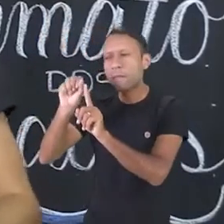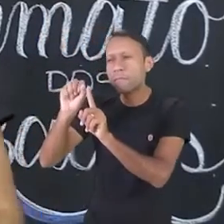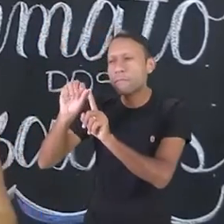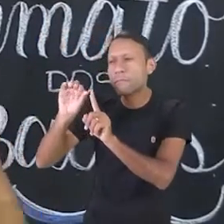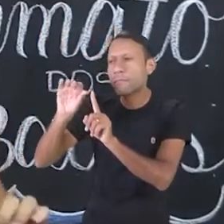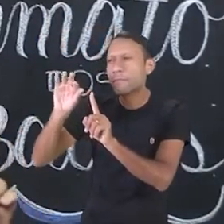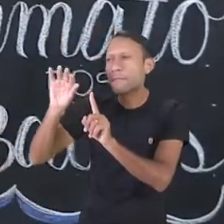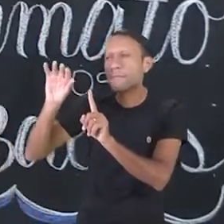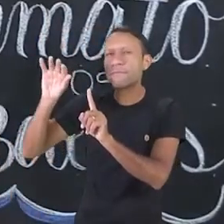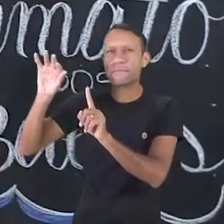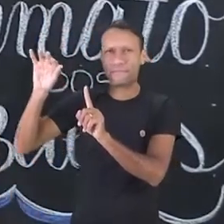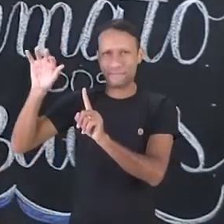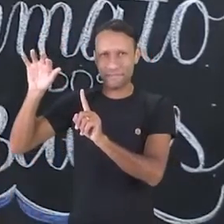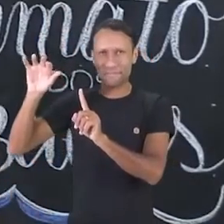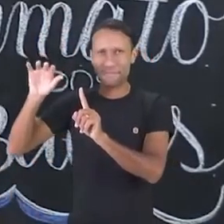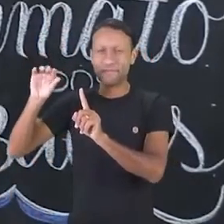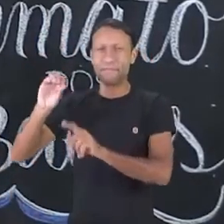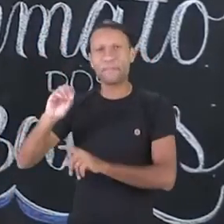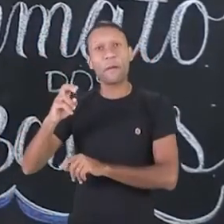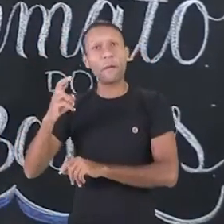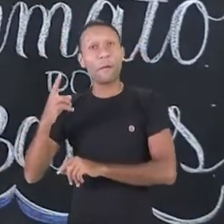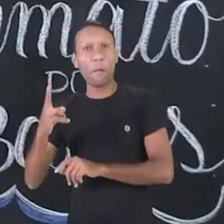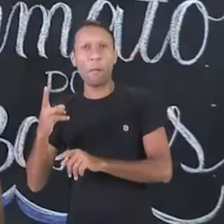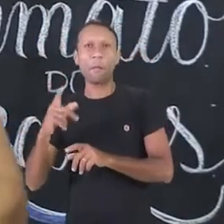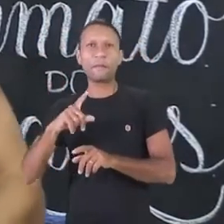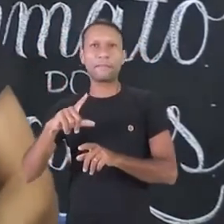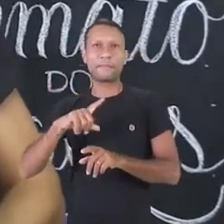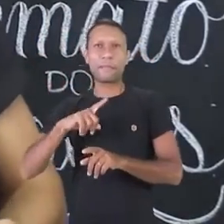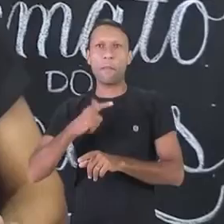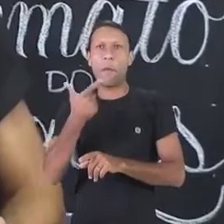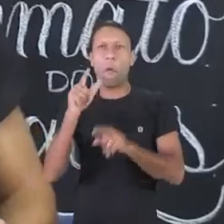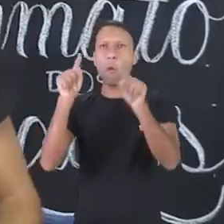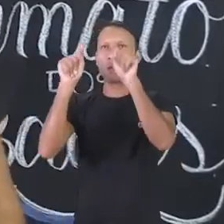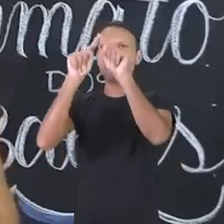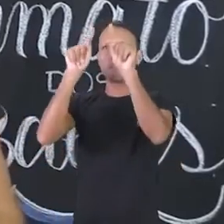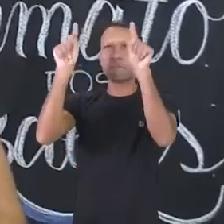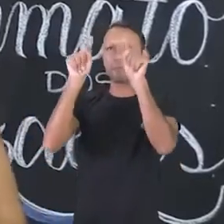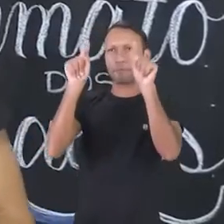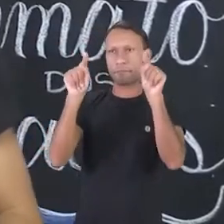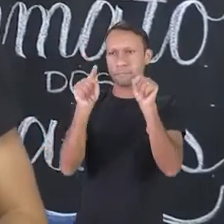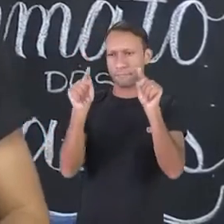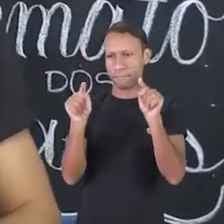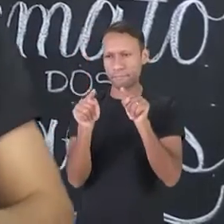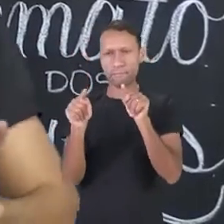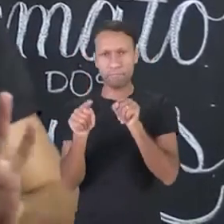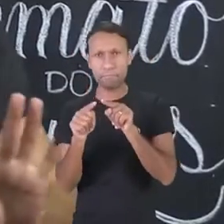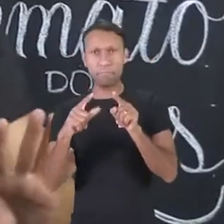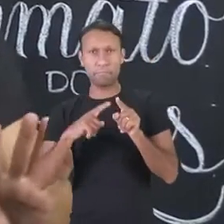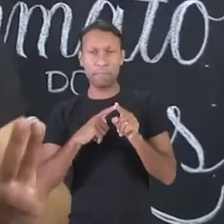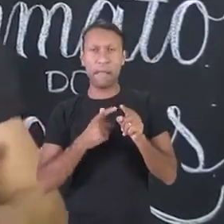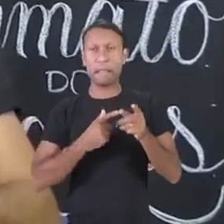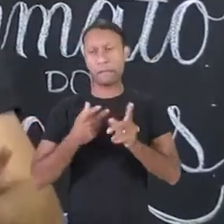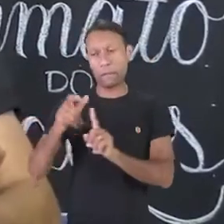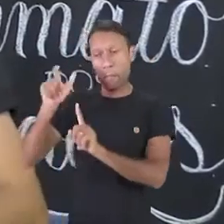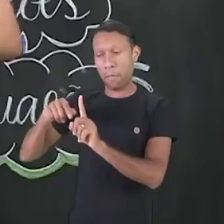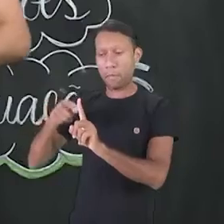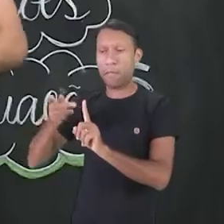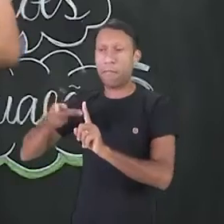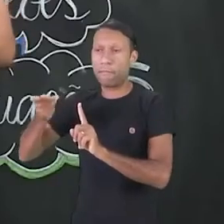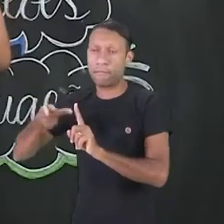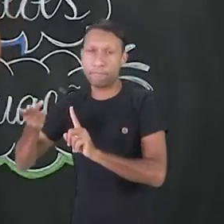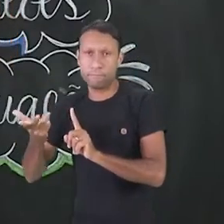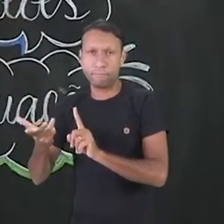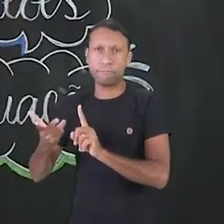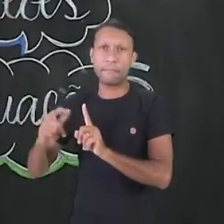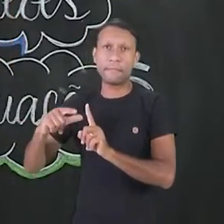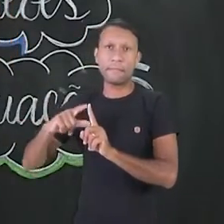exatamente aquilo. Existe o contorno típico, bem traçado, cuja indicação vai direto para o personagem que está falando, que é o balão de fala, normal.